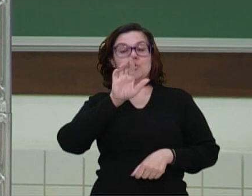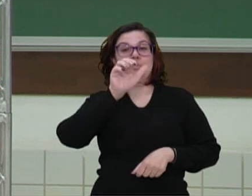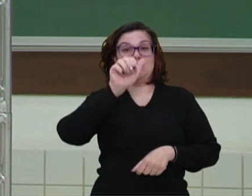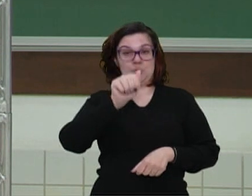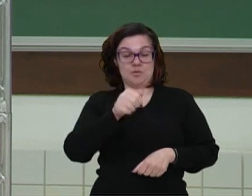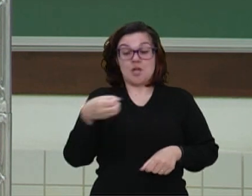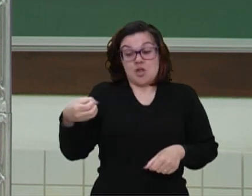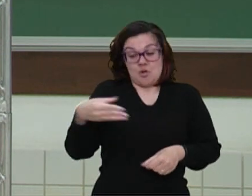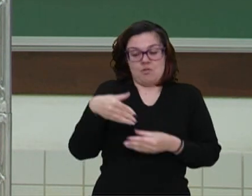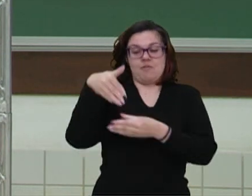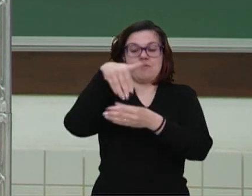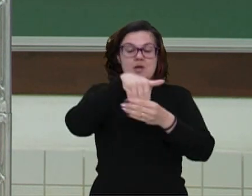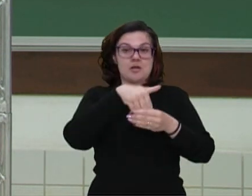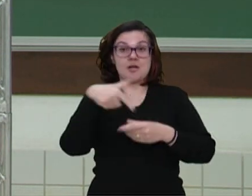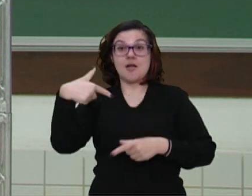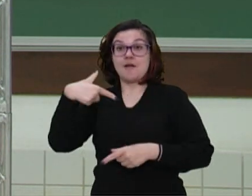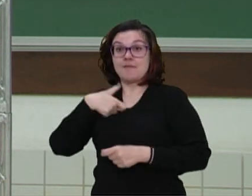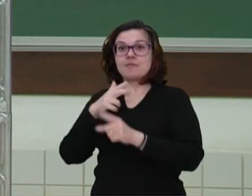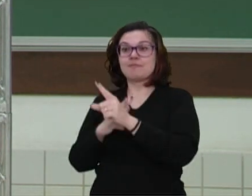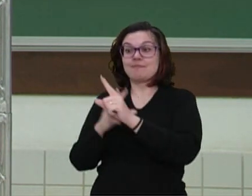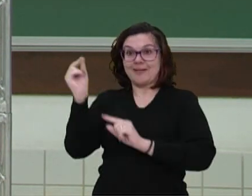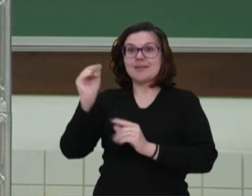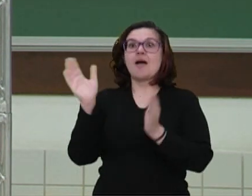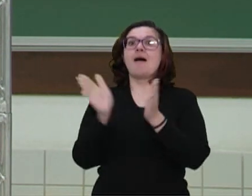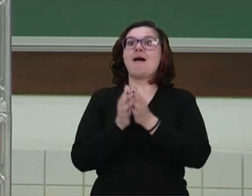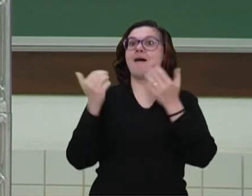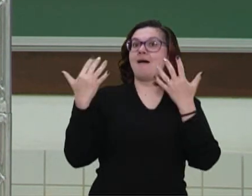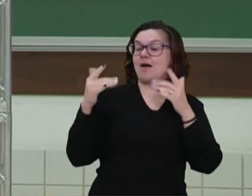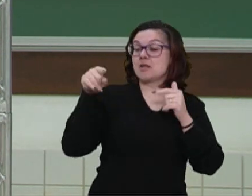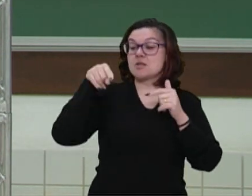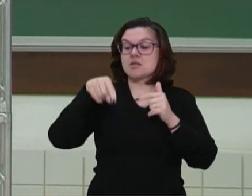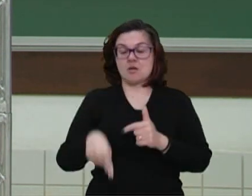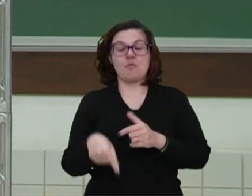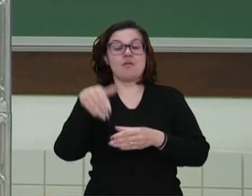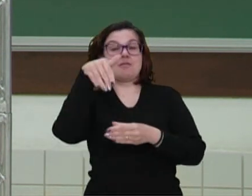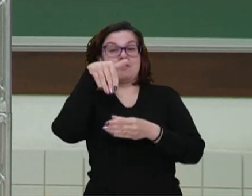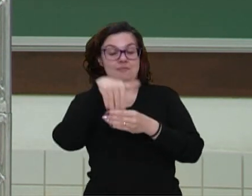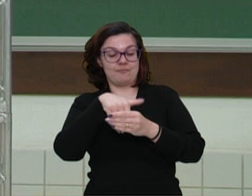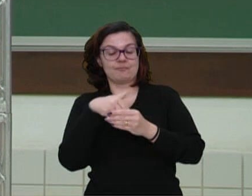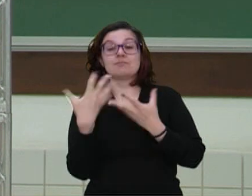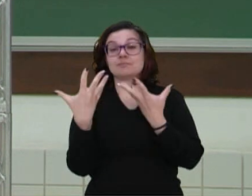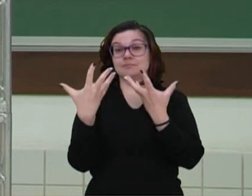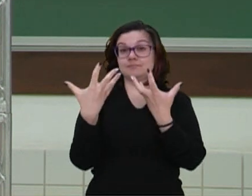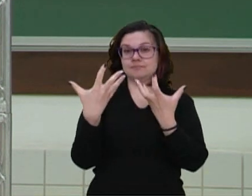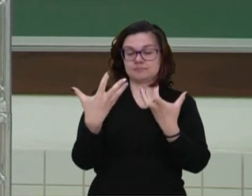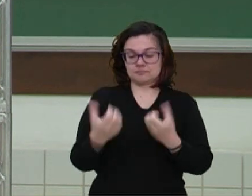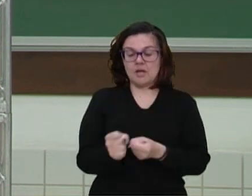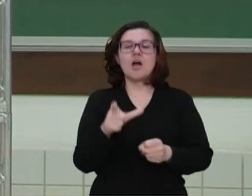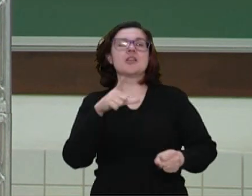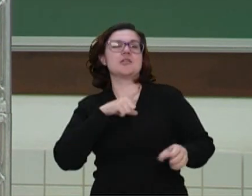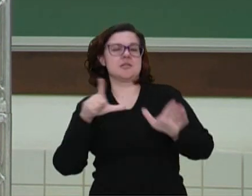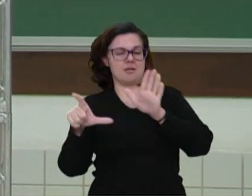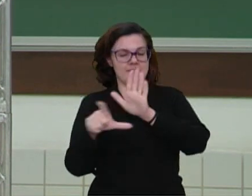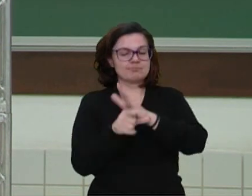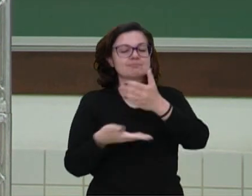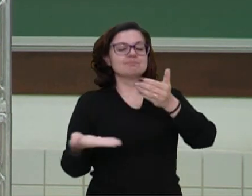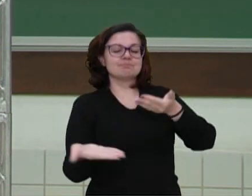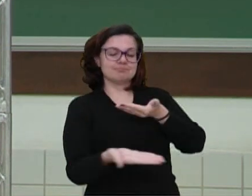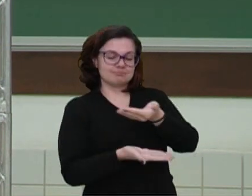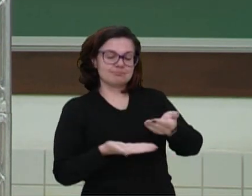novas eleições e o Vargas ganha eleições. Aí sim, pela primeira vez, ele vai governar respaldado pelo voto